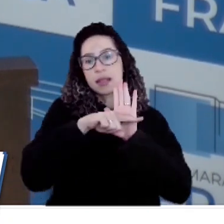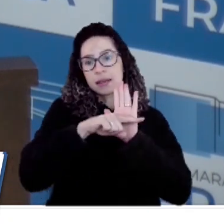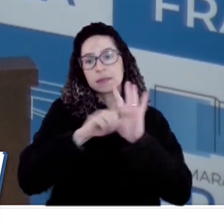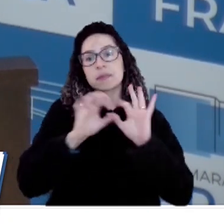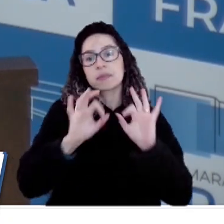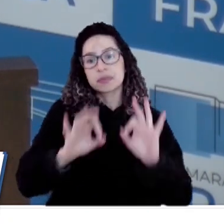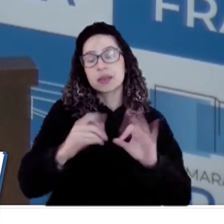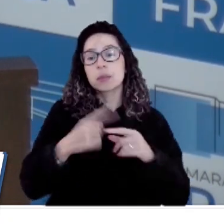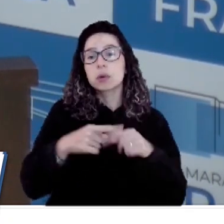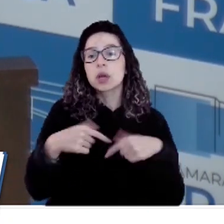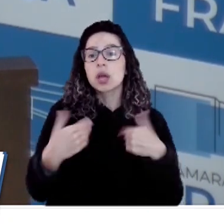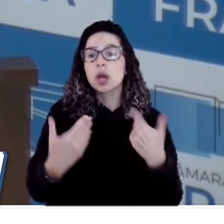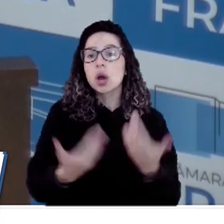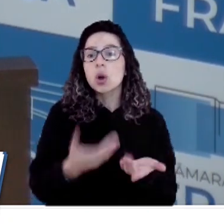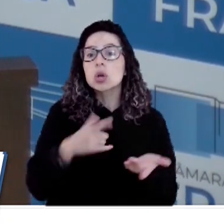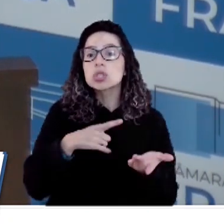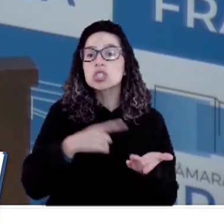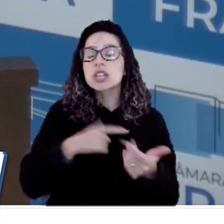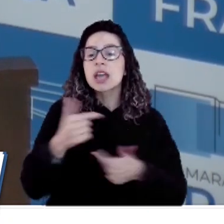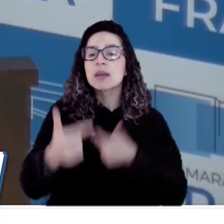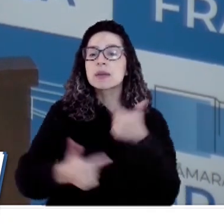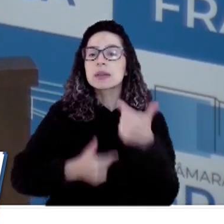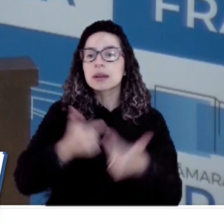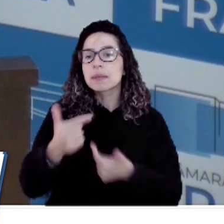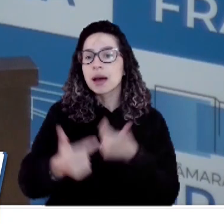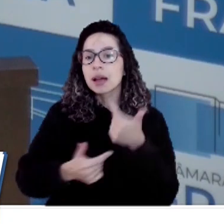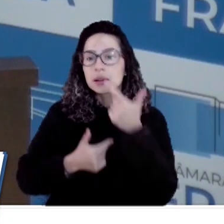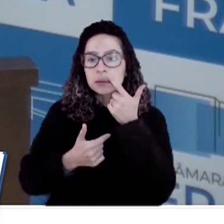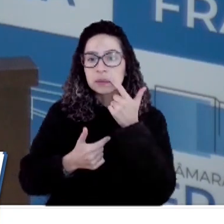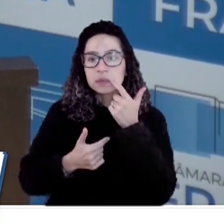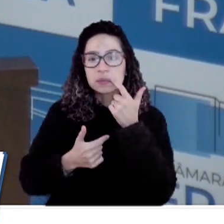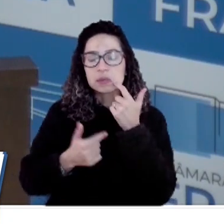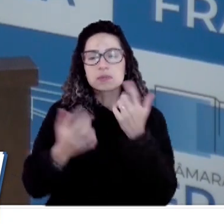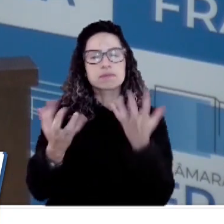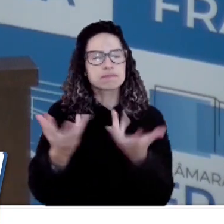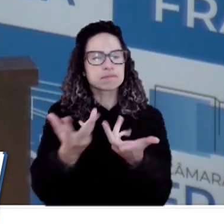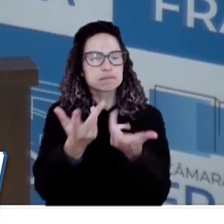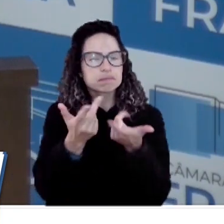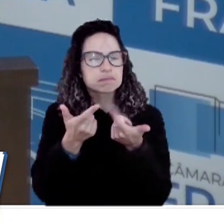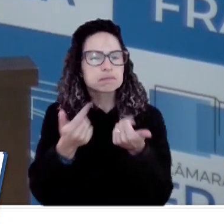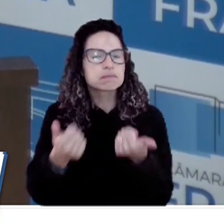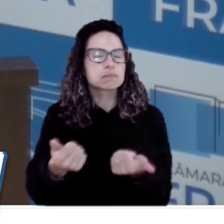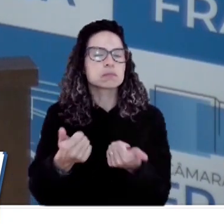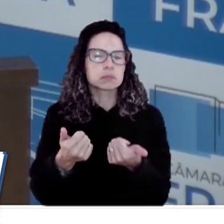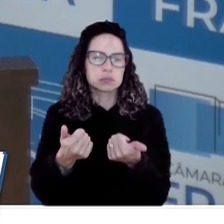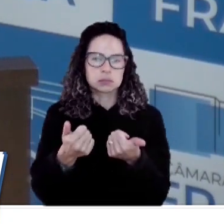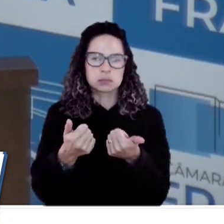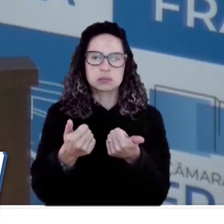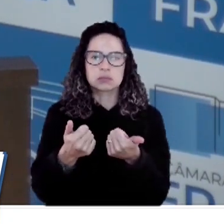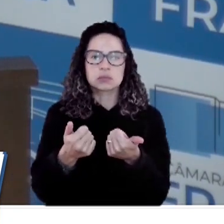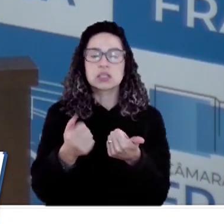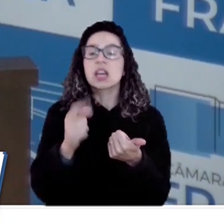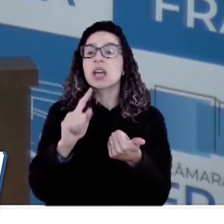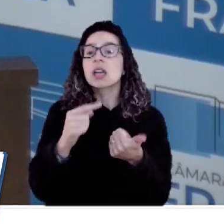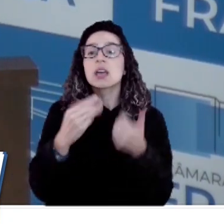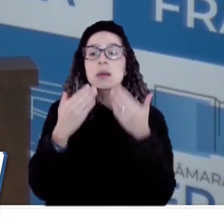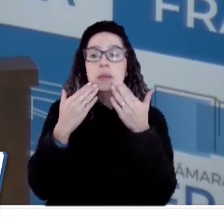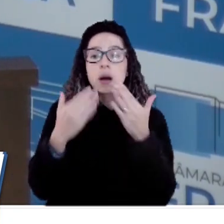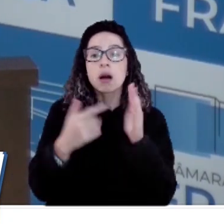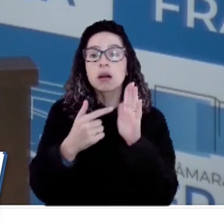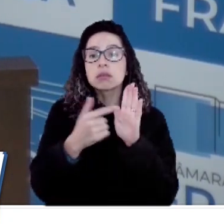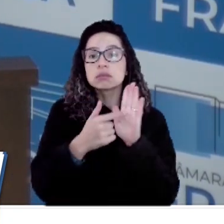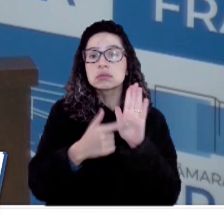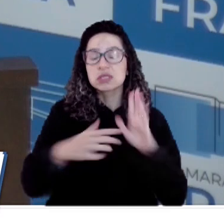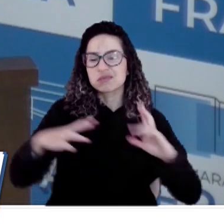uma prestação de serviço extremamente adequada, e os exemplos que nós temos de